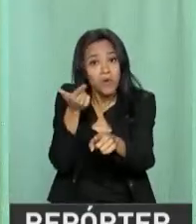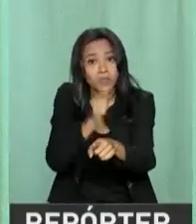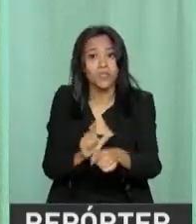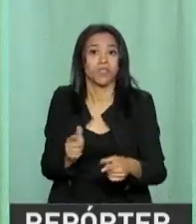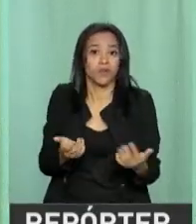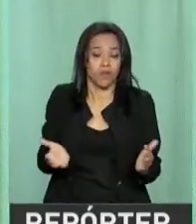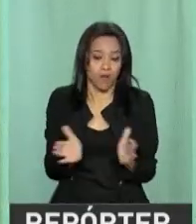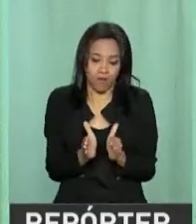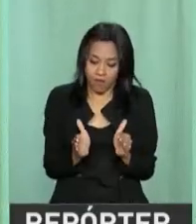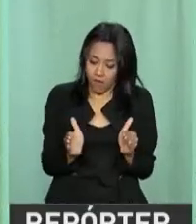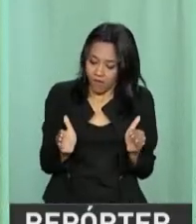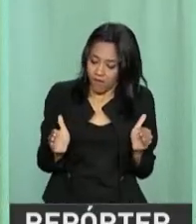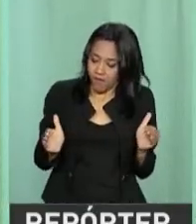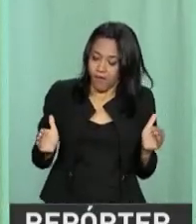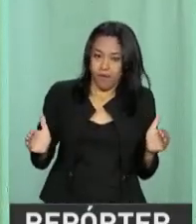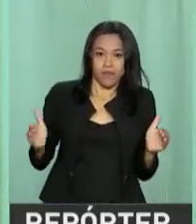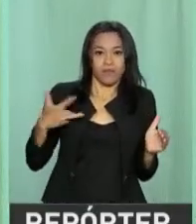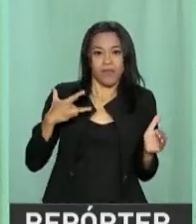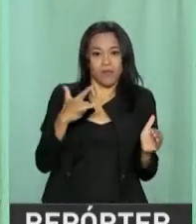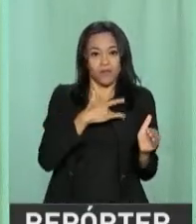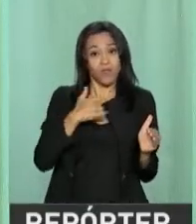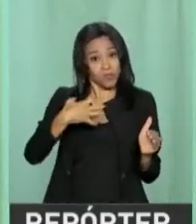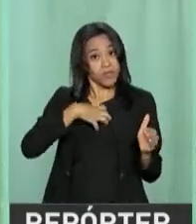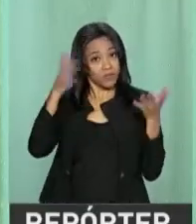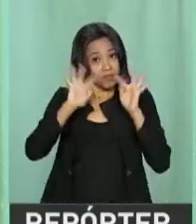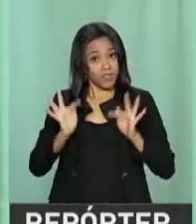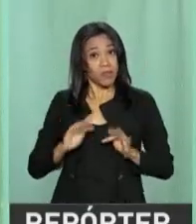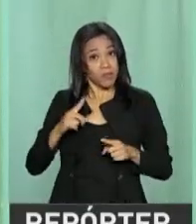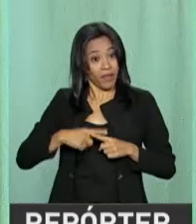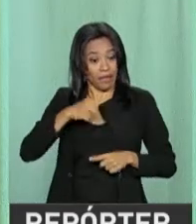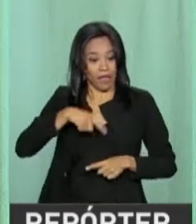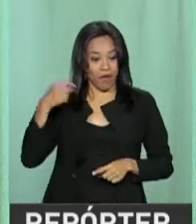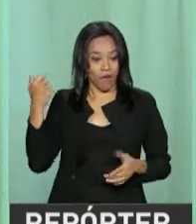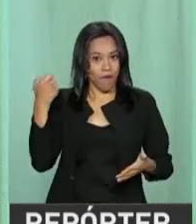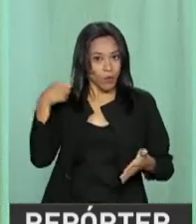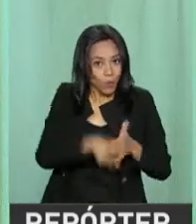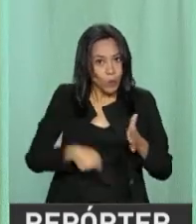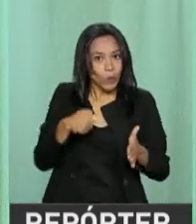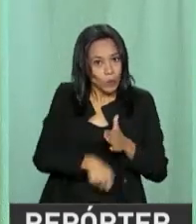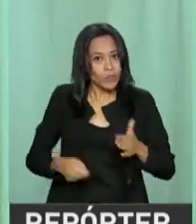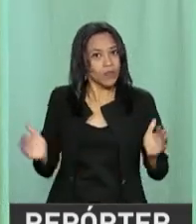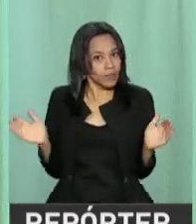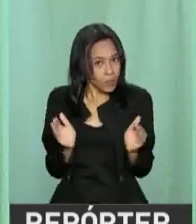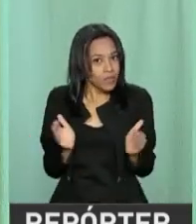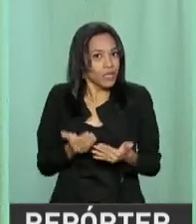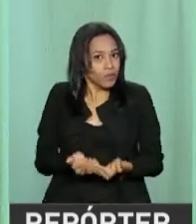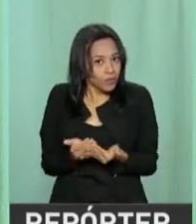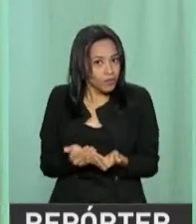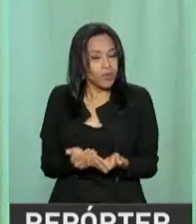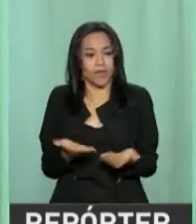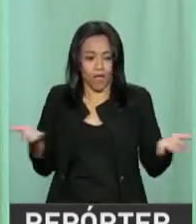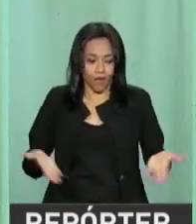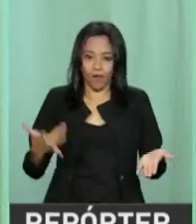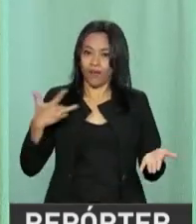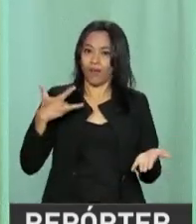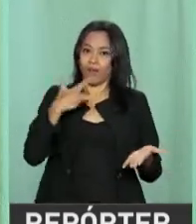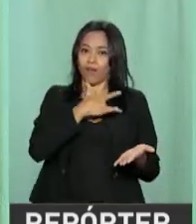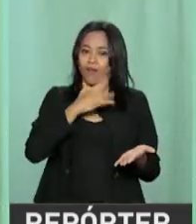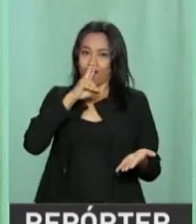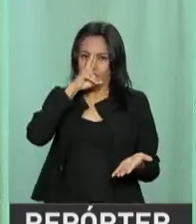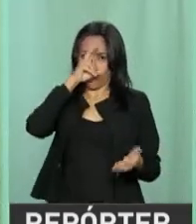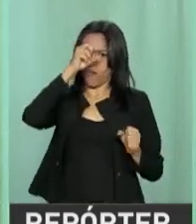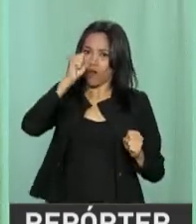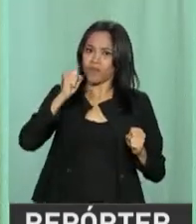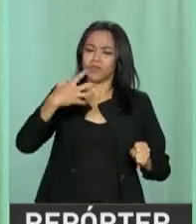muito feliz, né? Porque é uma luta para ele, né? Como se fosse uma vitória para ele também, dele estar assim já fortinho. Então, me